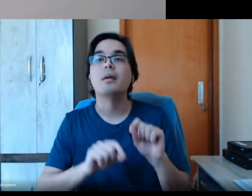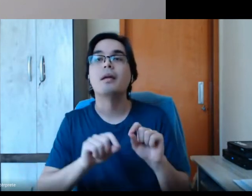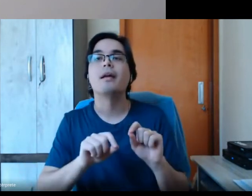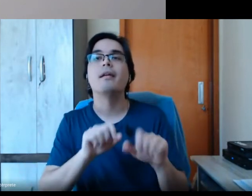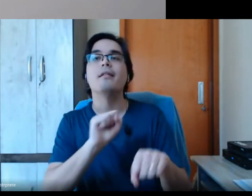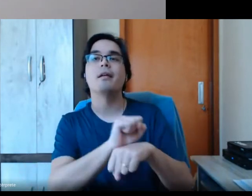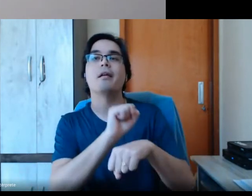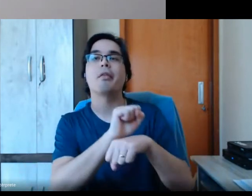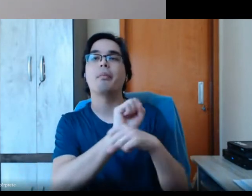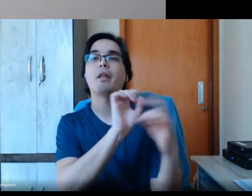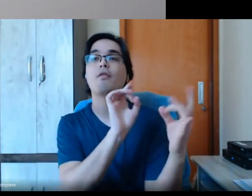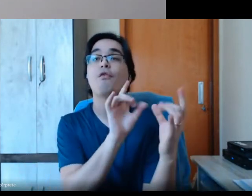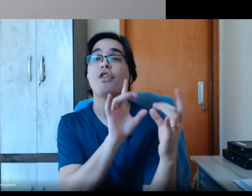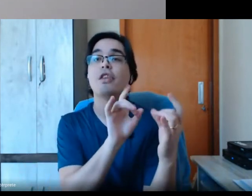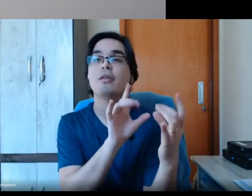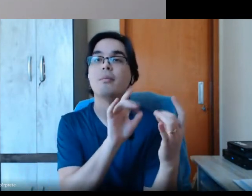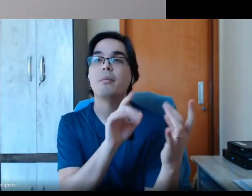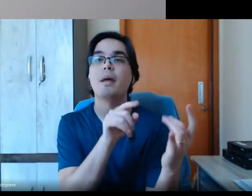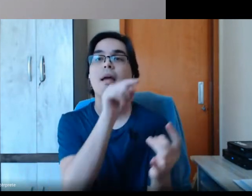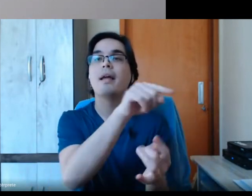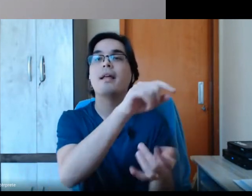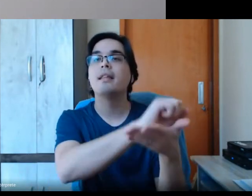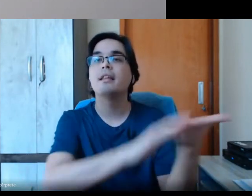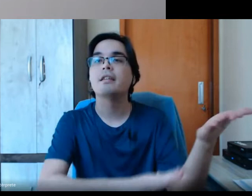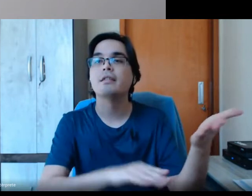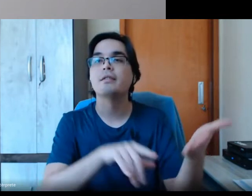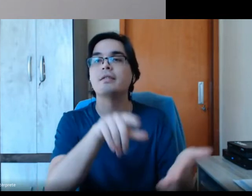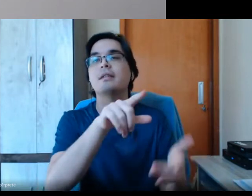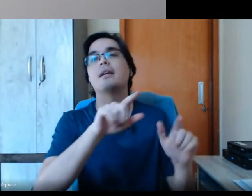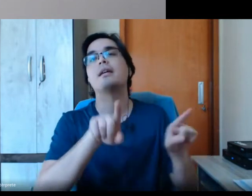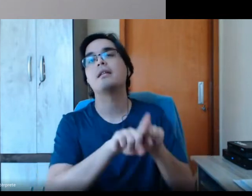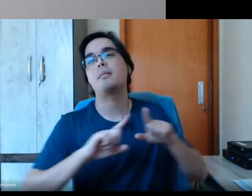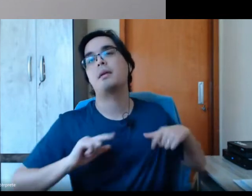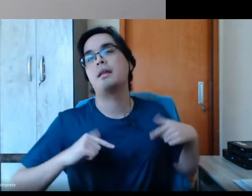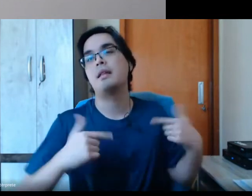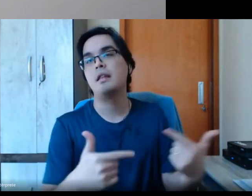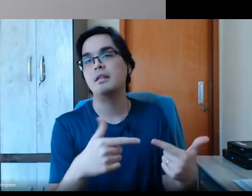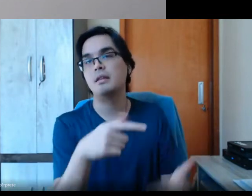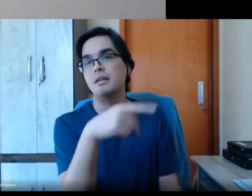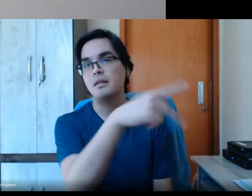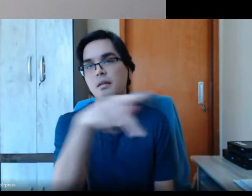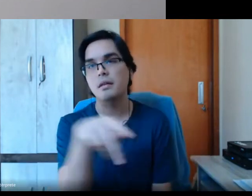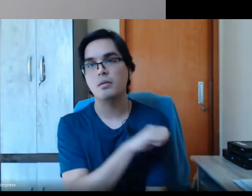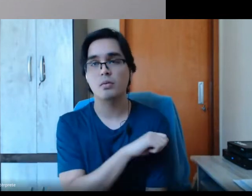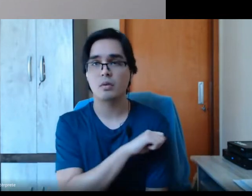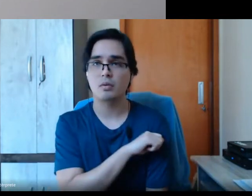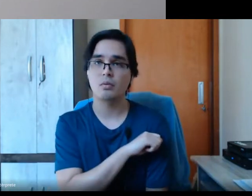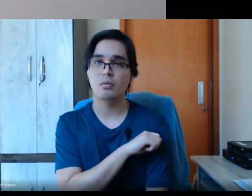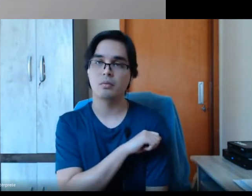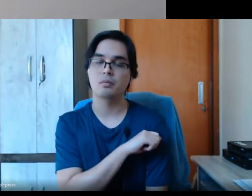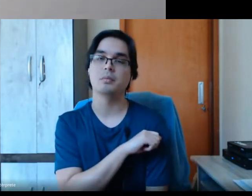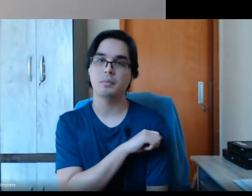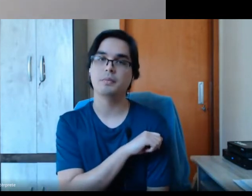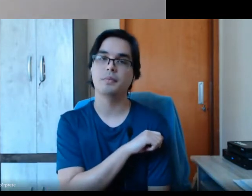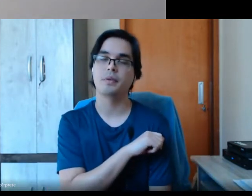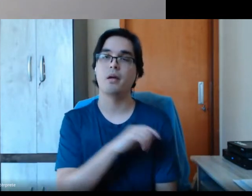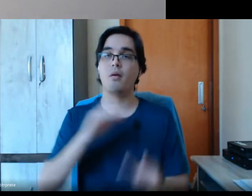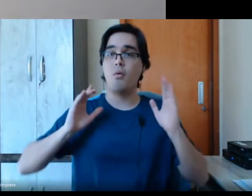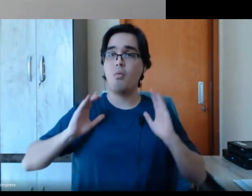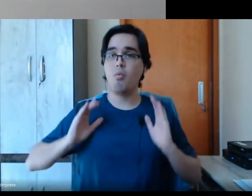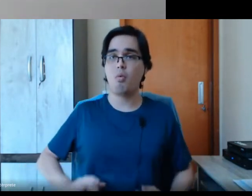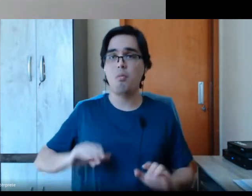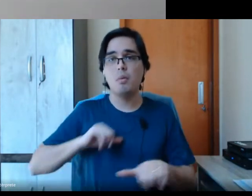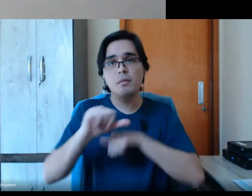ali tinha toda a vida, né? A vida acadêmica acontecia ali com os estudantes. Para a